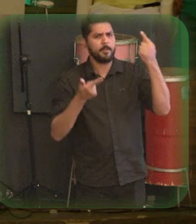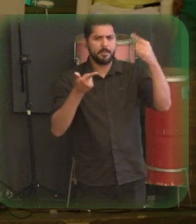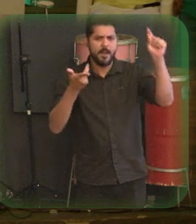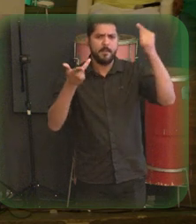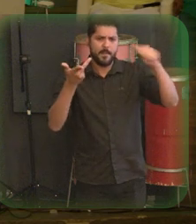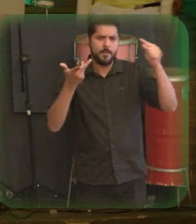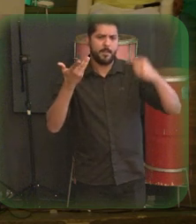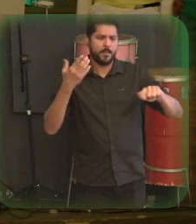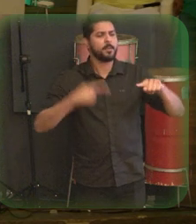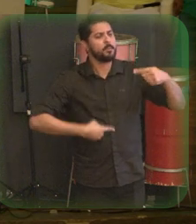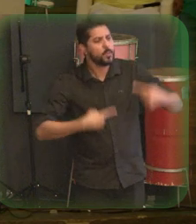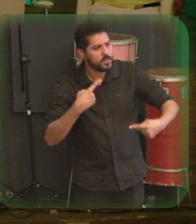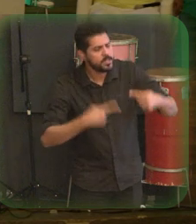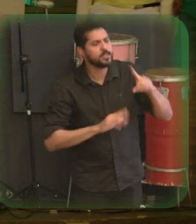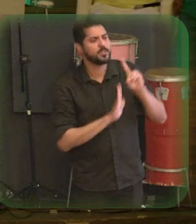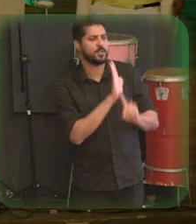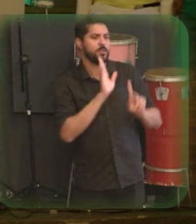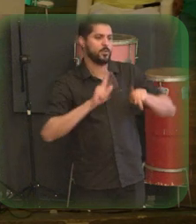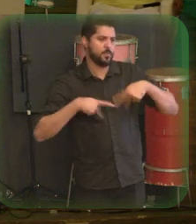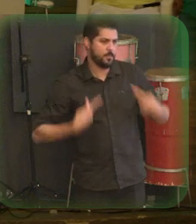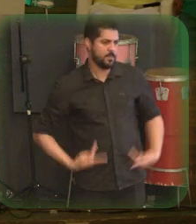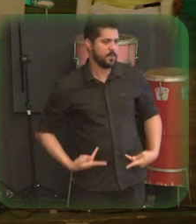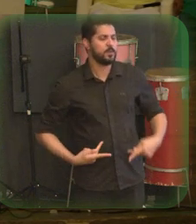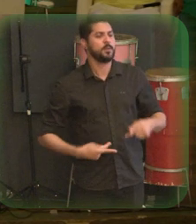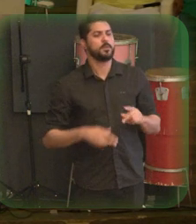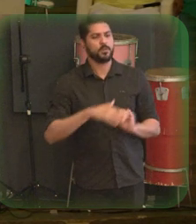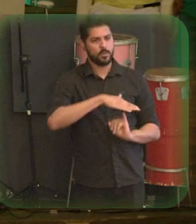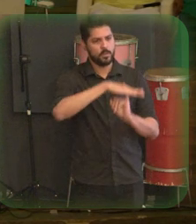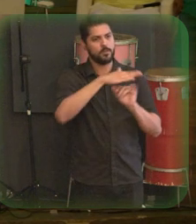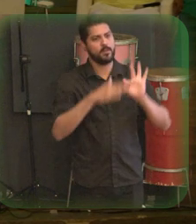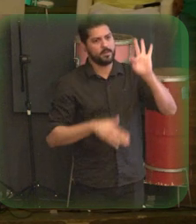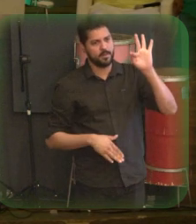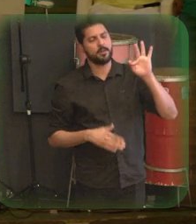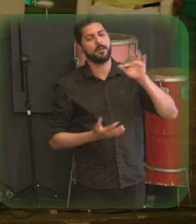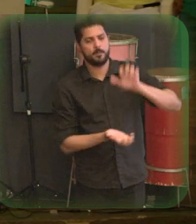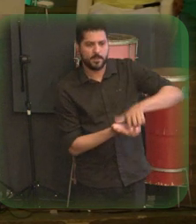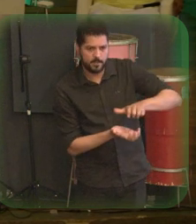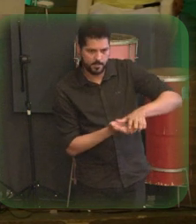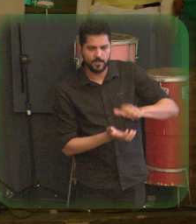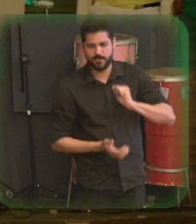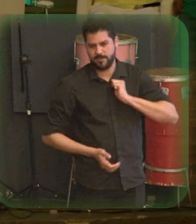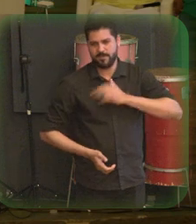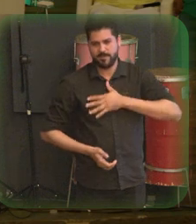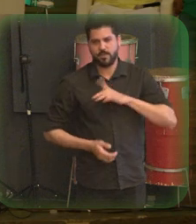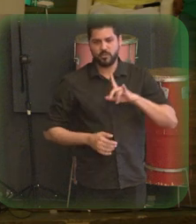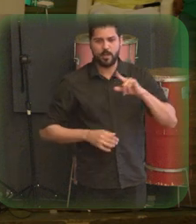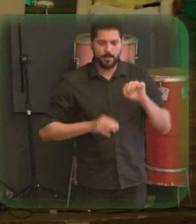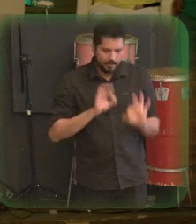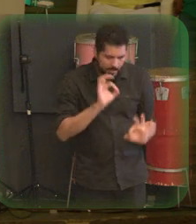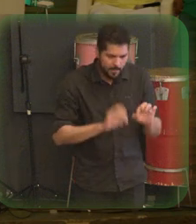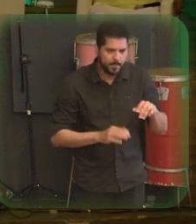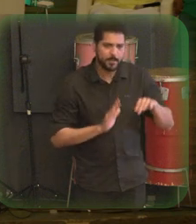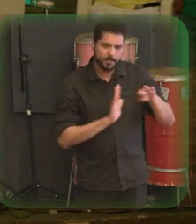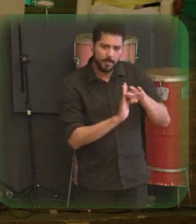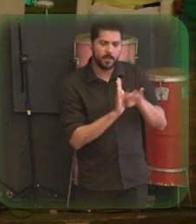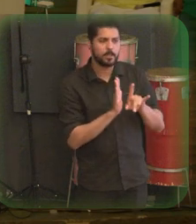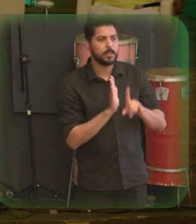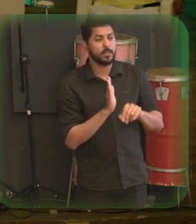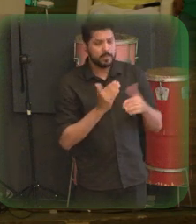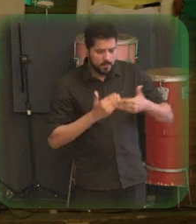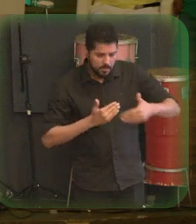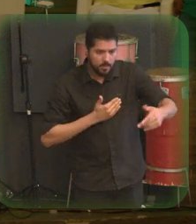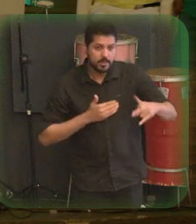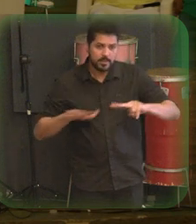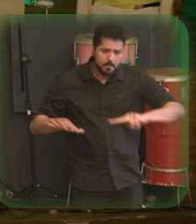da política de direitos humanos do Instituto Federal de Pernambuco, que está em fase de construção, e nas próximas semanas estaremos encaminhando